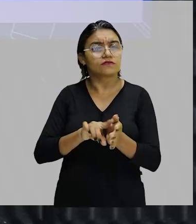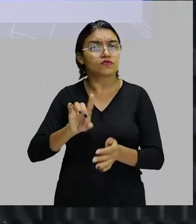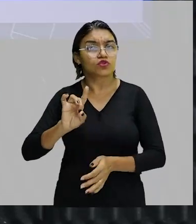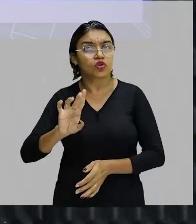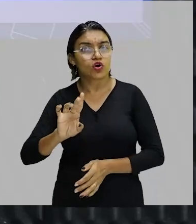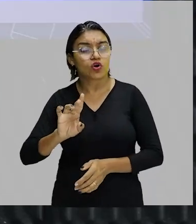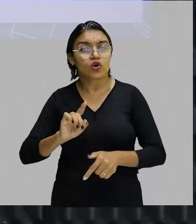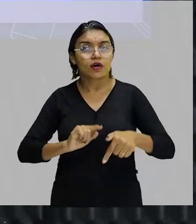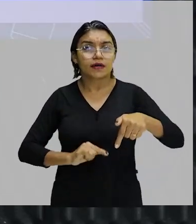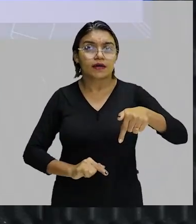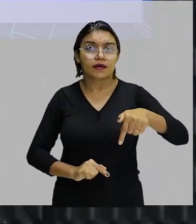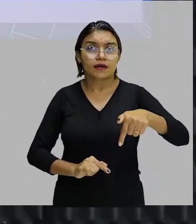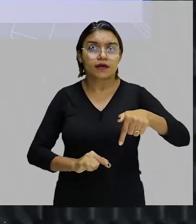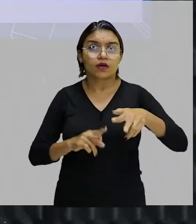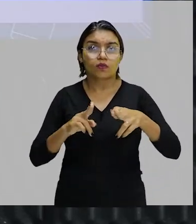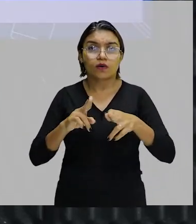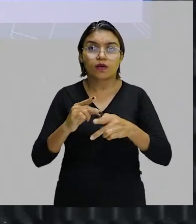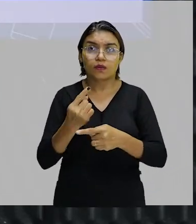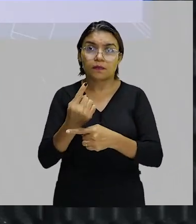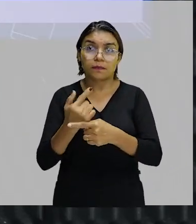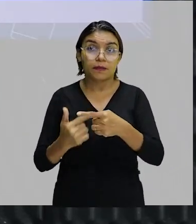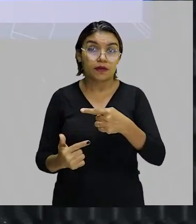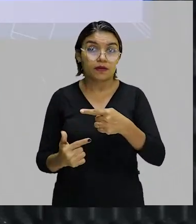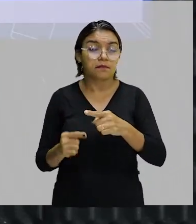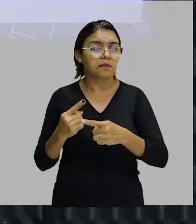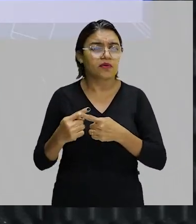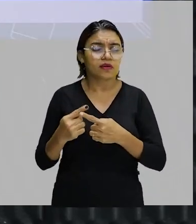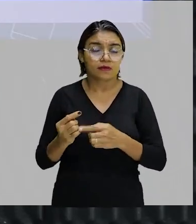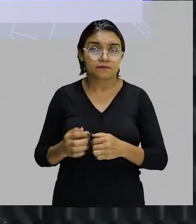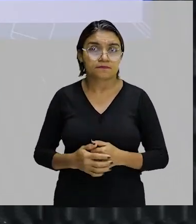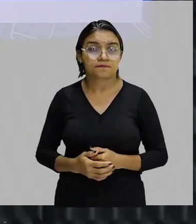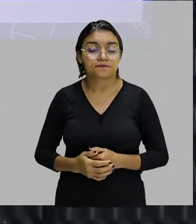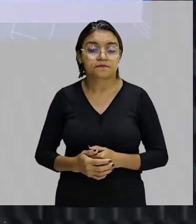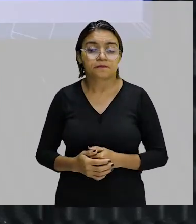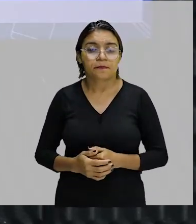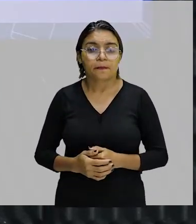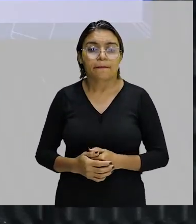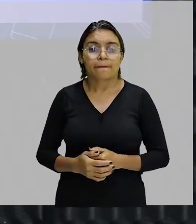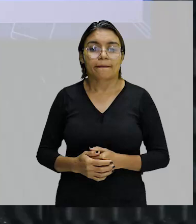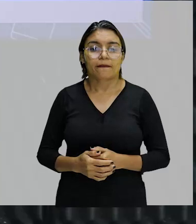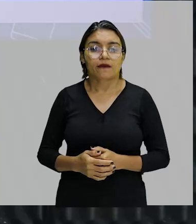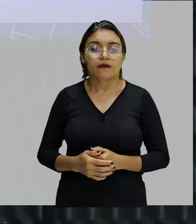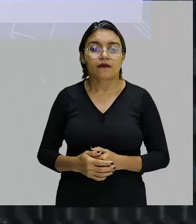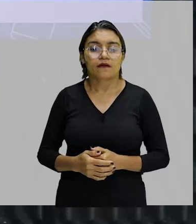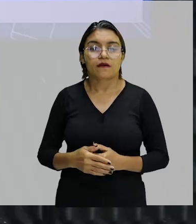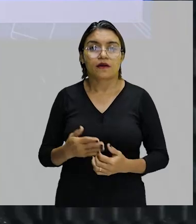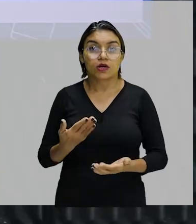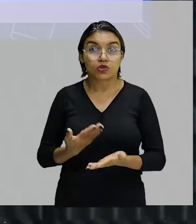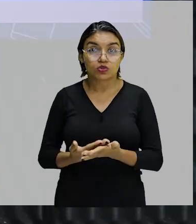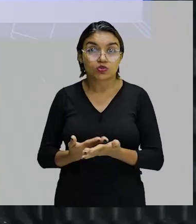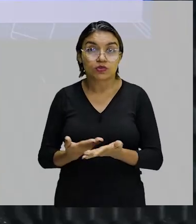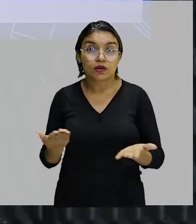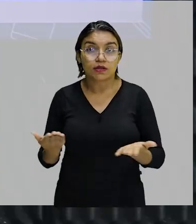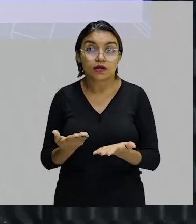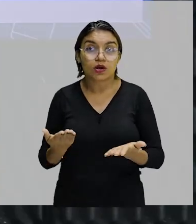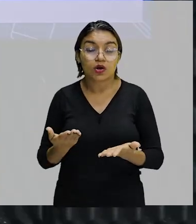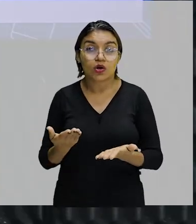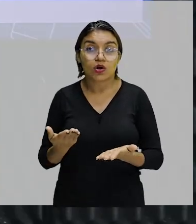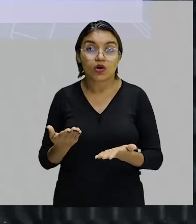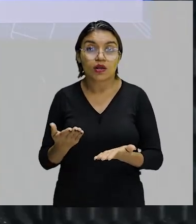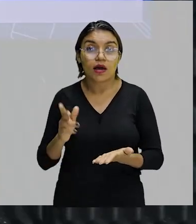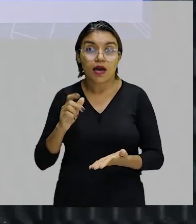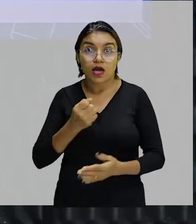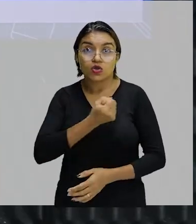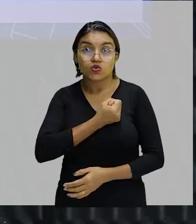botou Q igual a meio? Volto a te dizer, a situação aqui que nós estamos trabalhando é uma situação do mundo real.